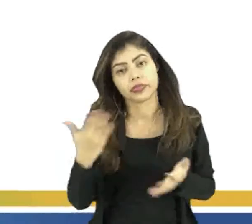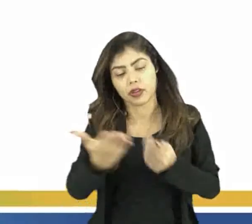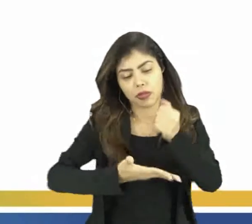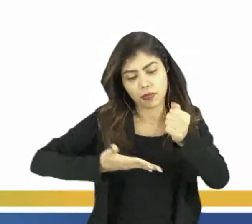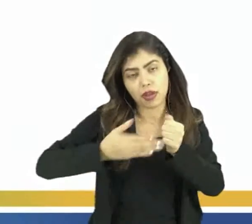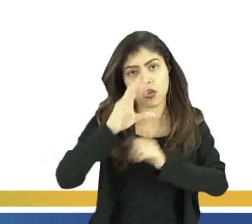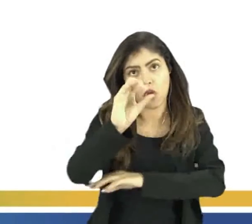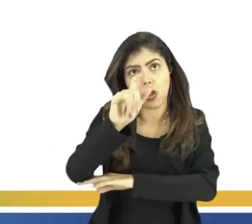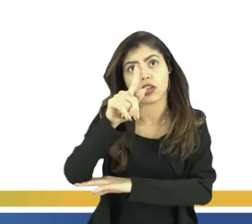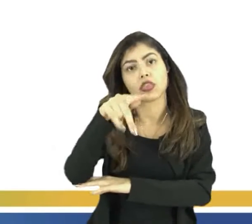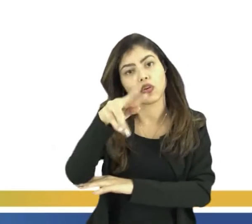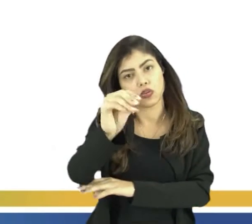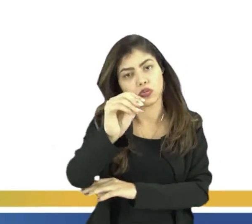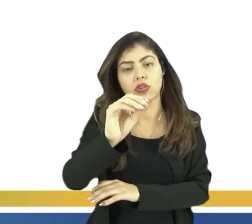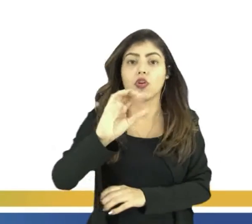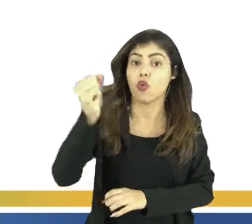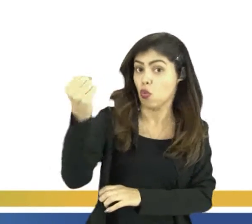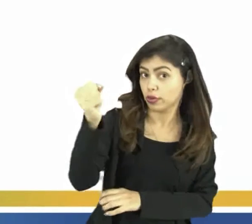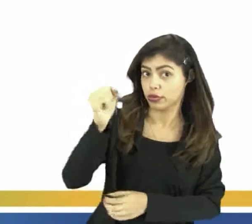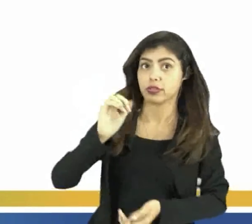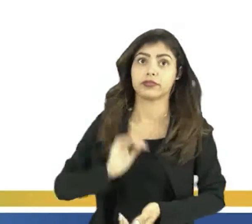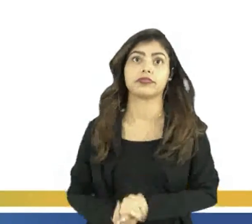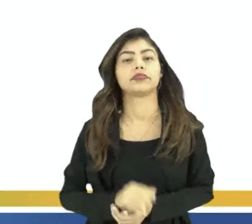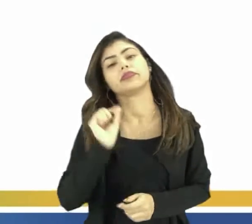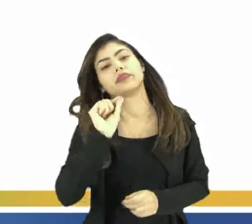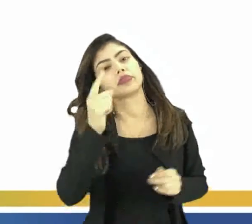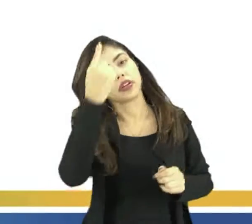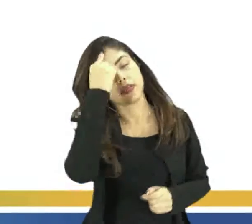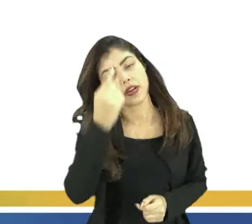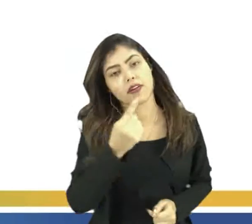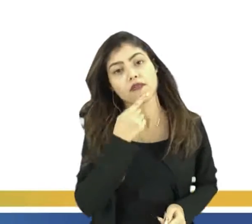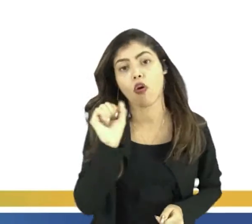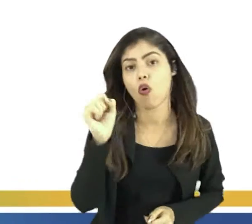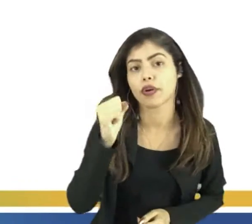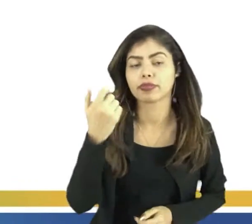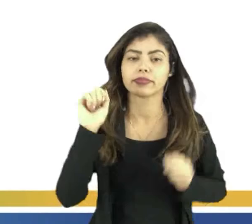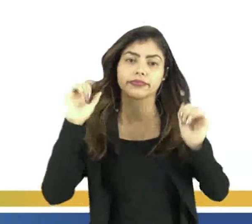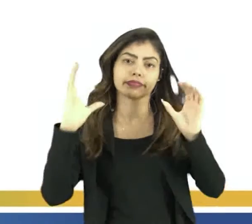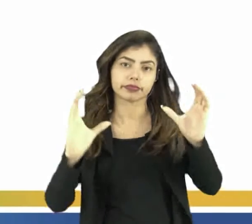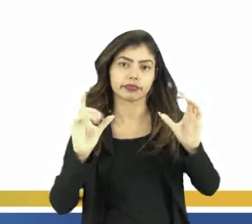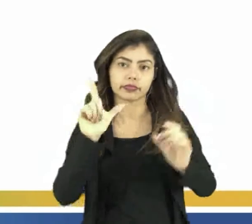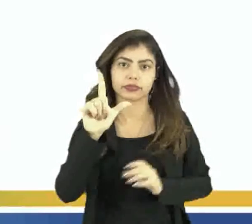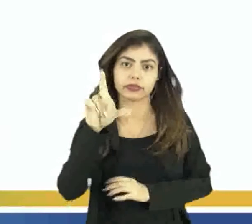base formada por um octágono, ou seja, uma figura de 8 lados.